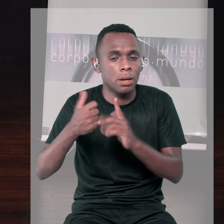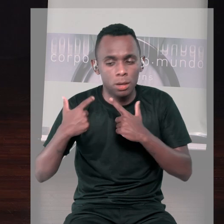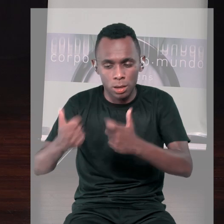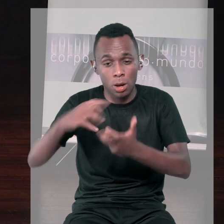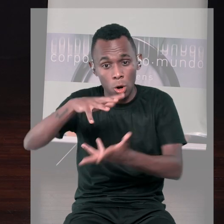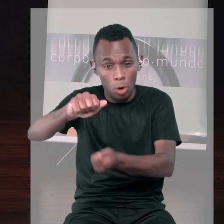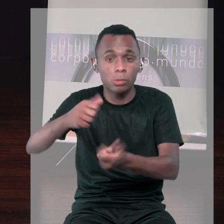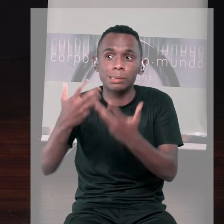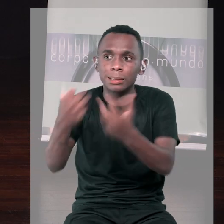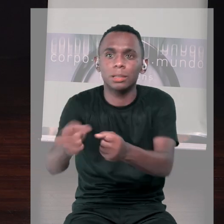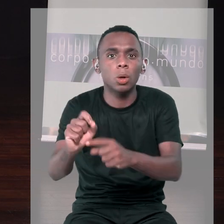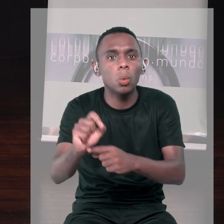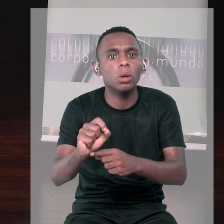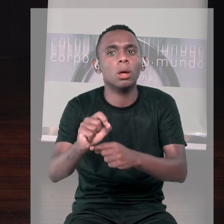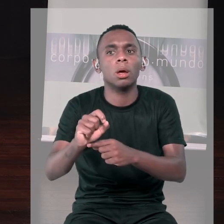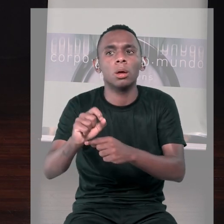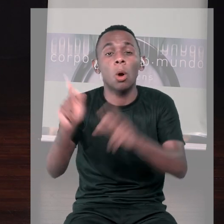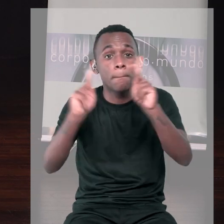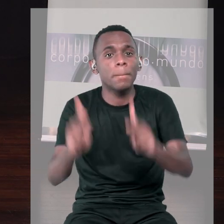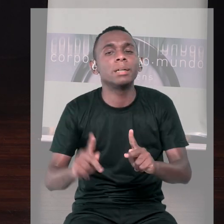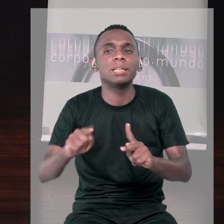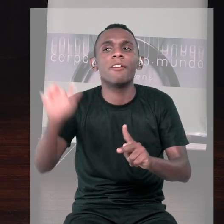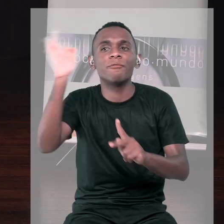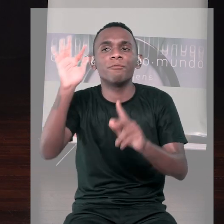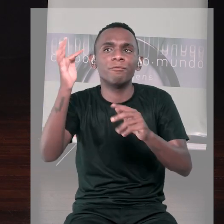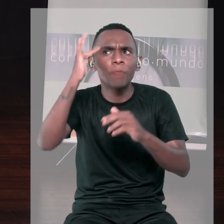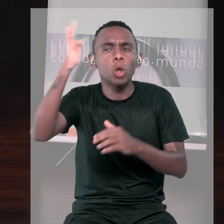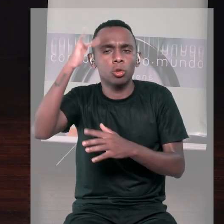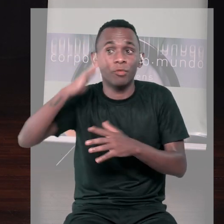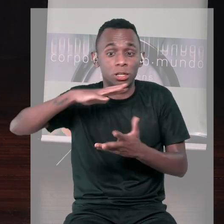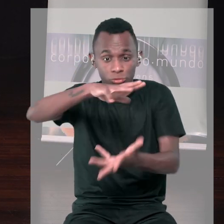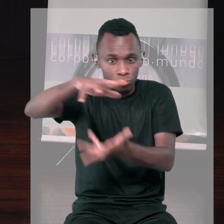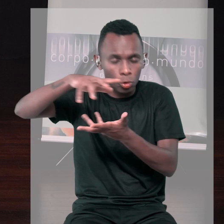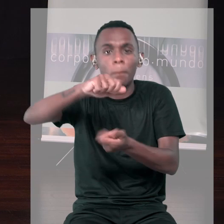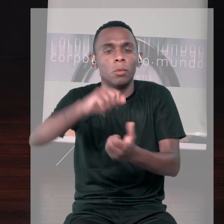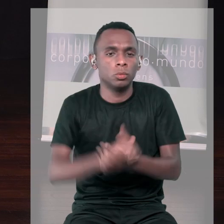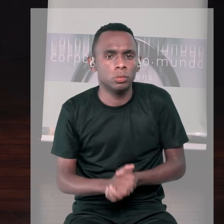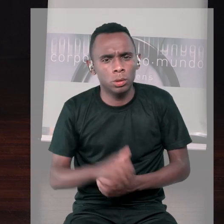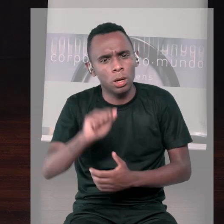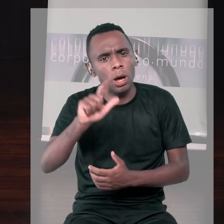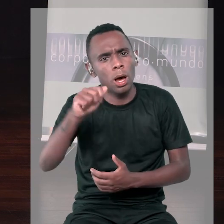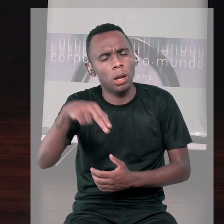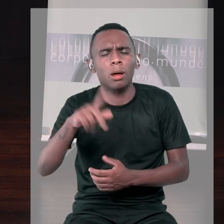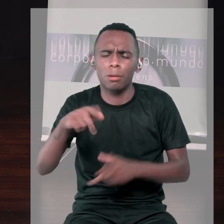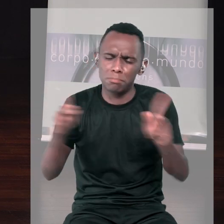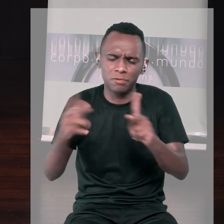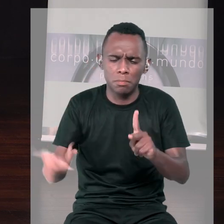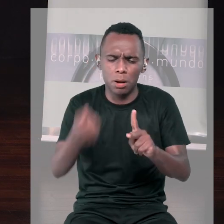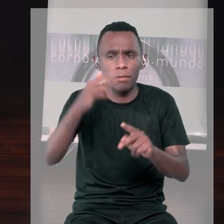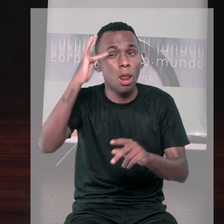o pacifismo como uma espécie de filosofia universal. Alain, que foi um grande professor na França, uma figura